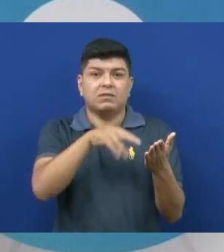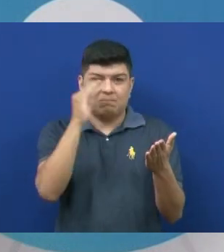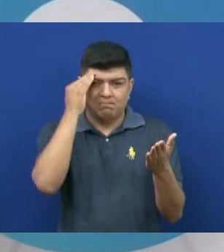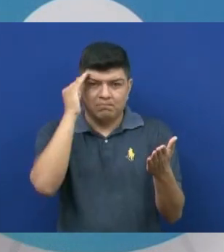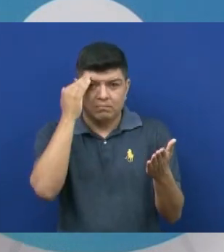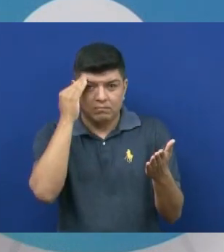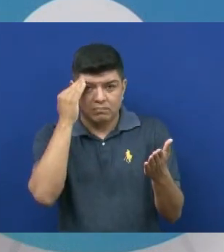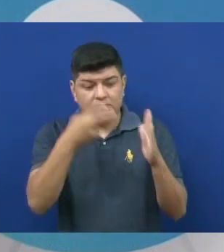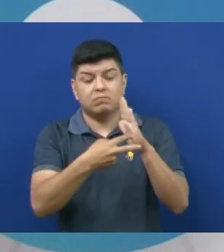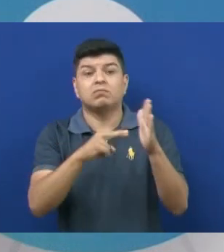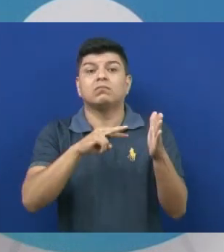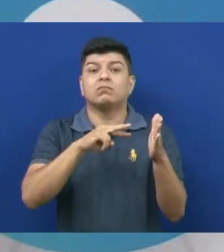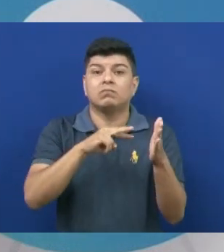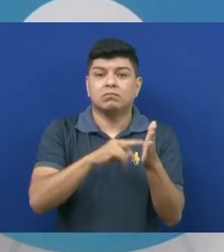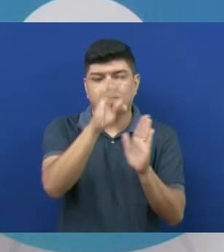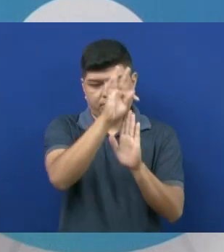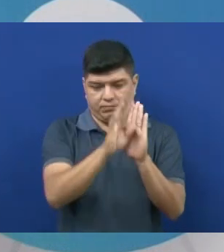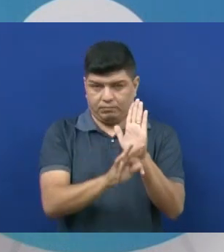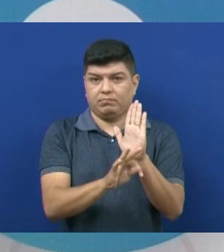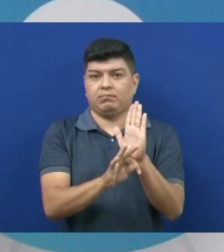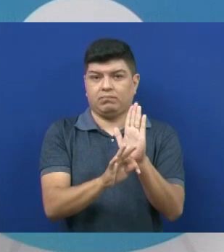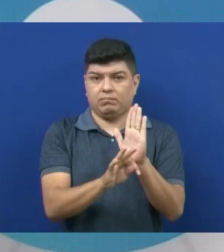atribuir significado ao texto.